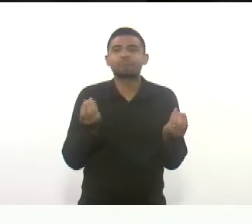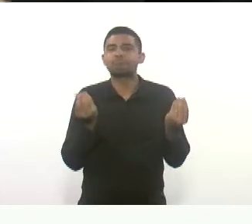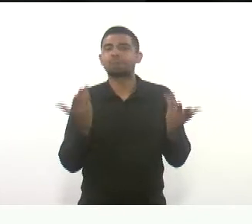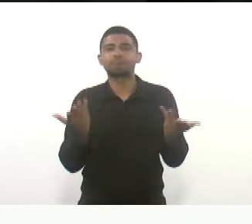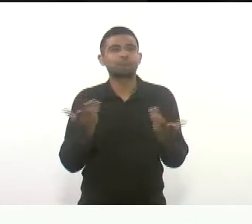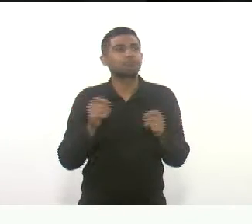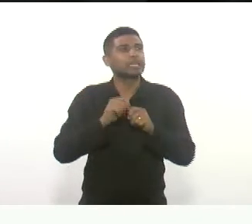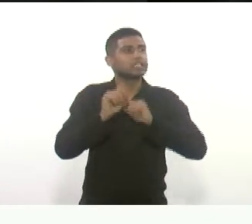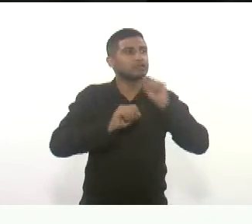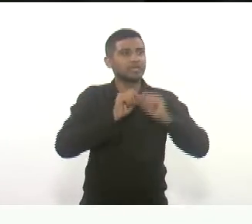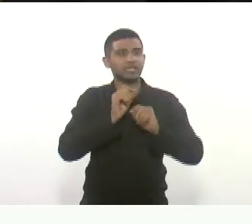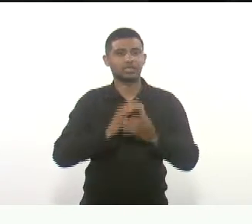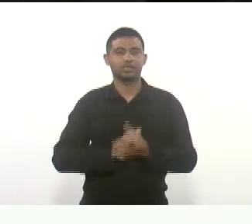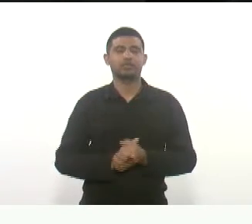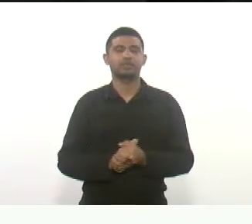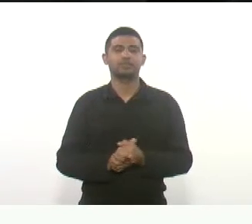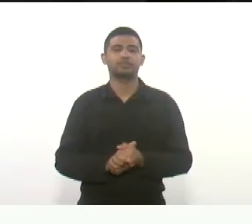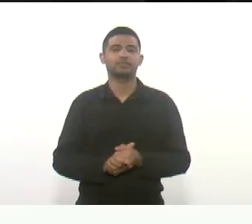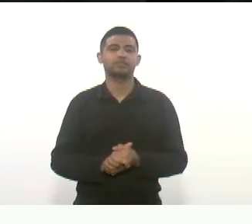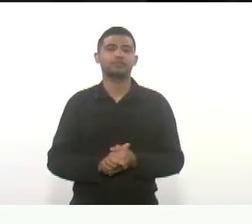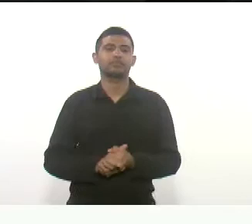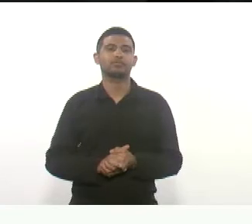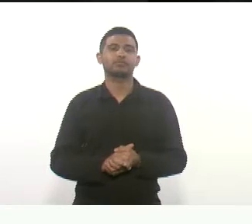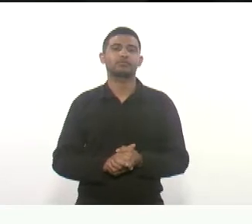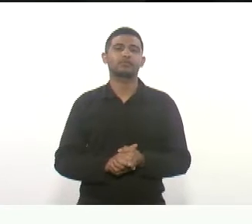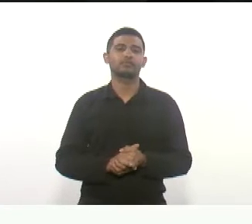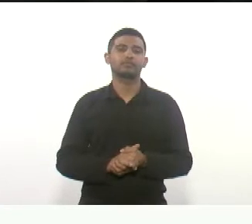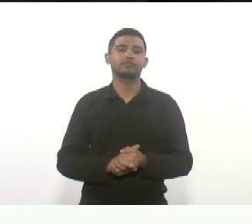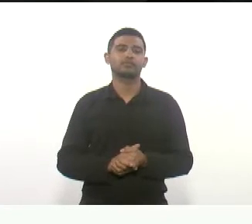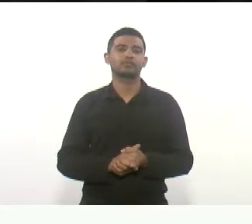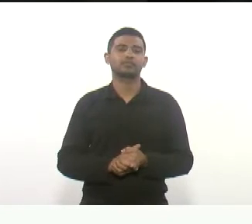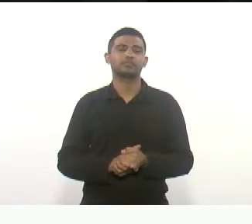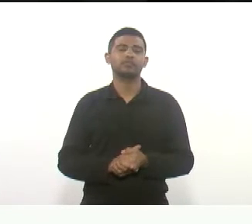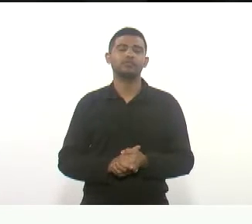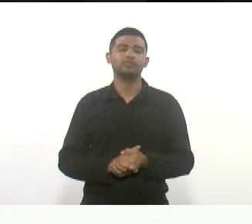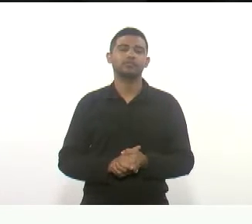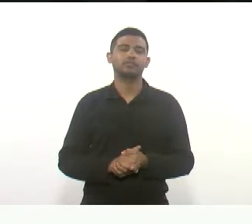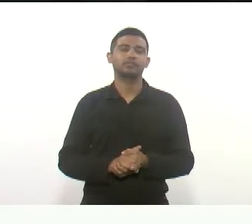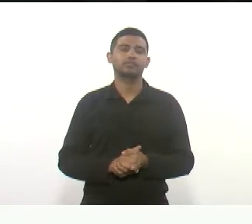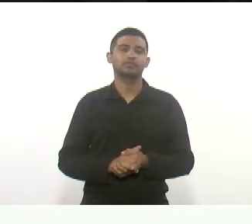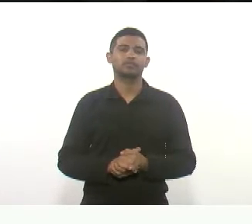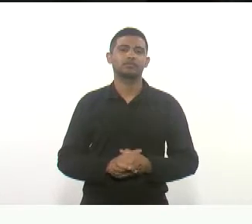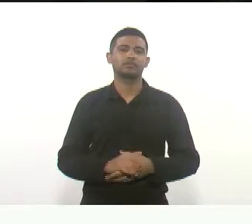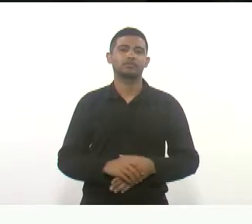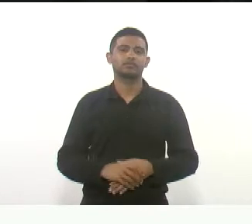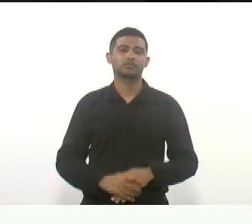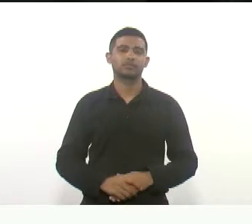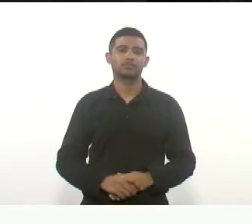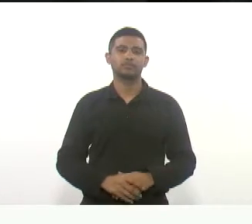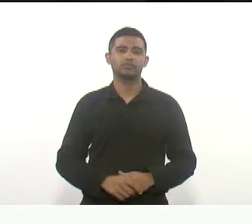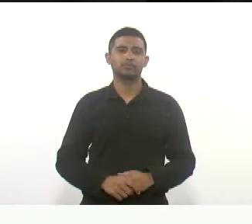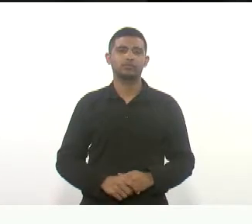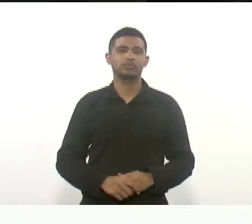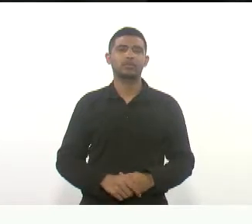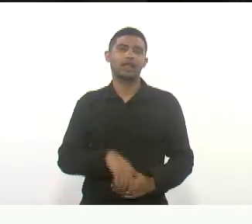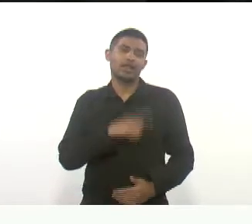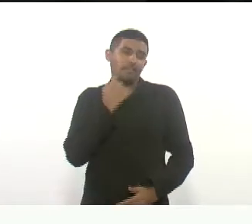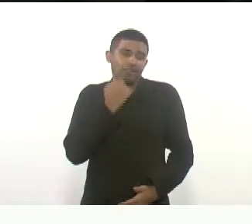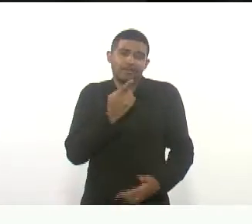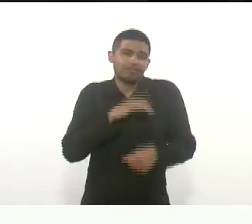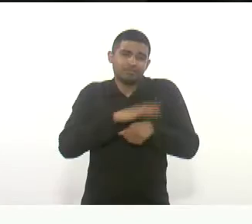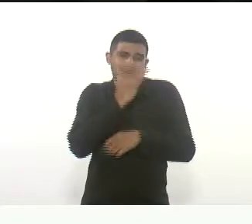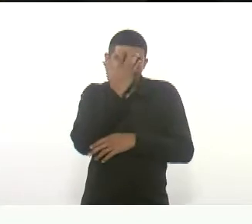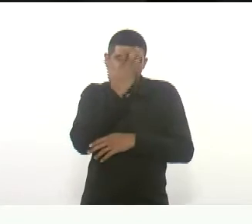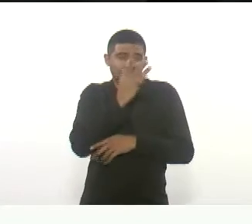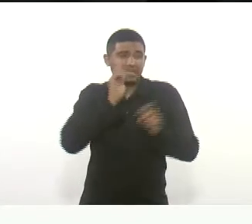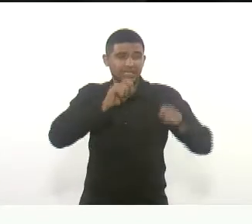seja, né, aquela famosa, a fruta que está, né, low hanging fruit, pega o que é mais fácil e coloca em